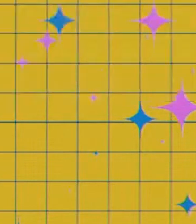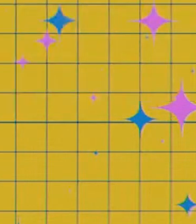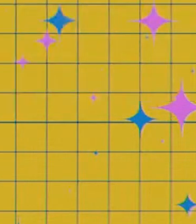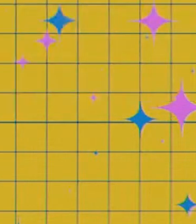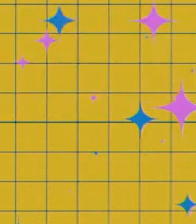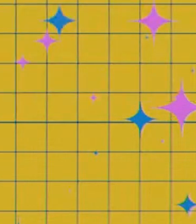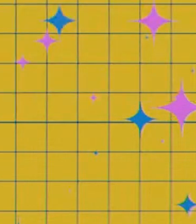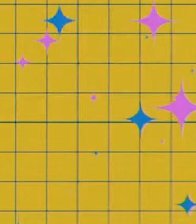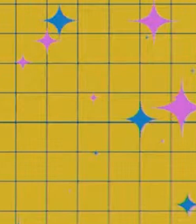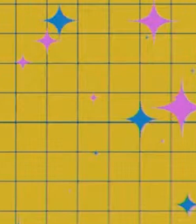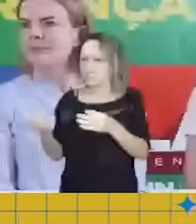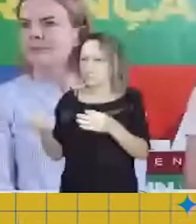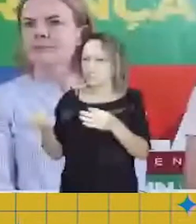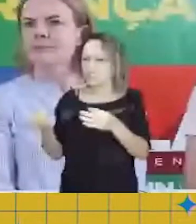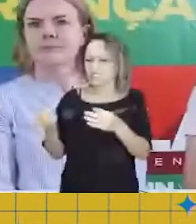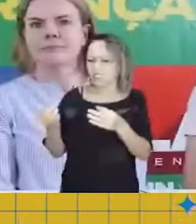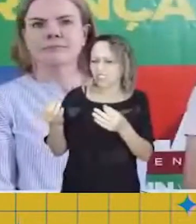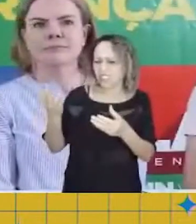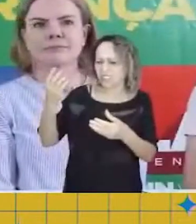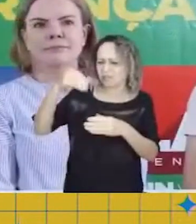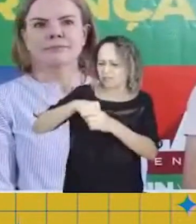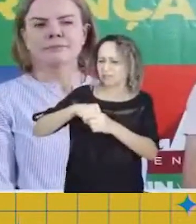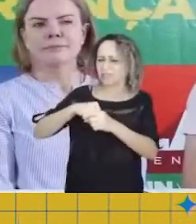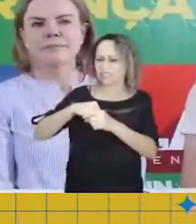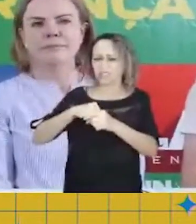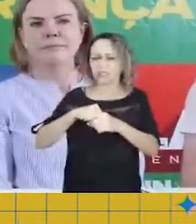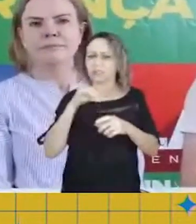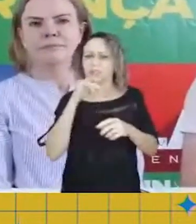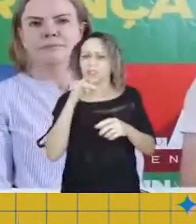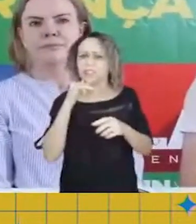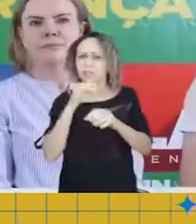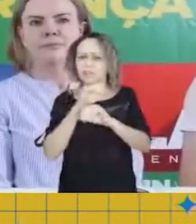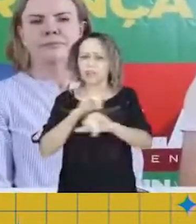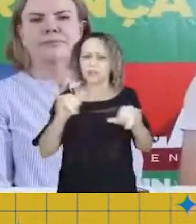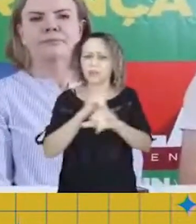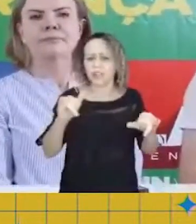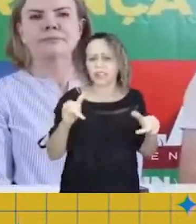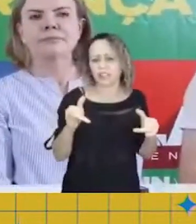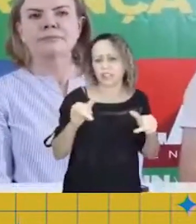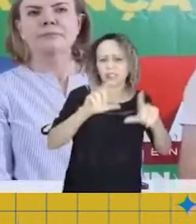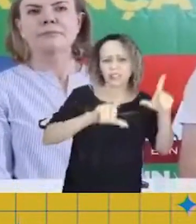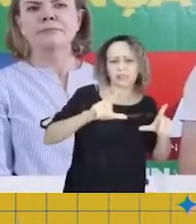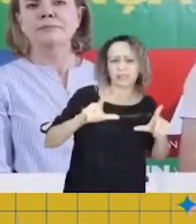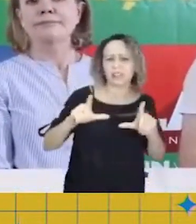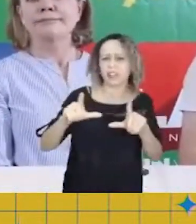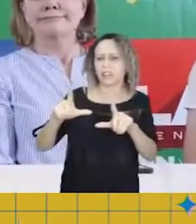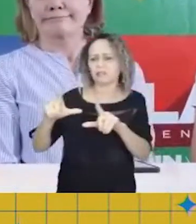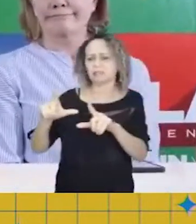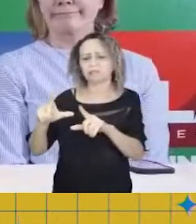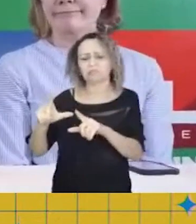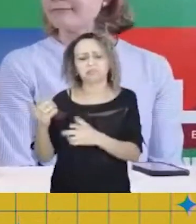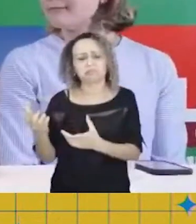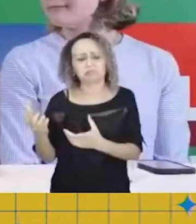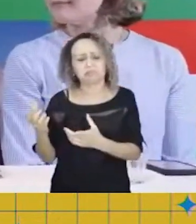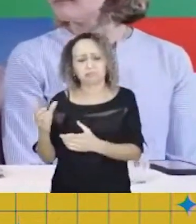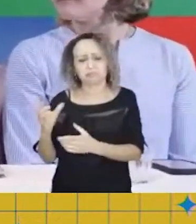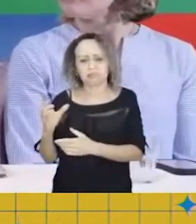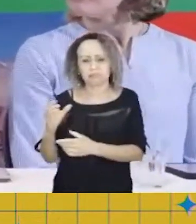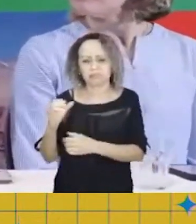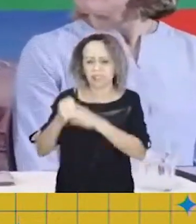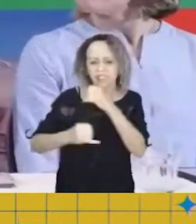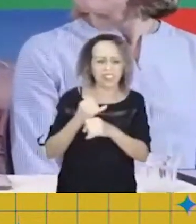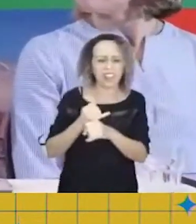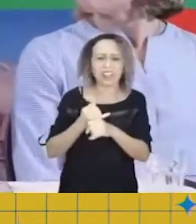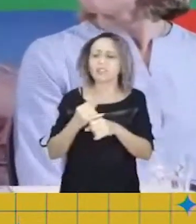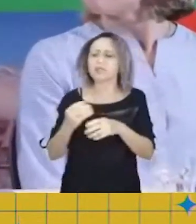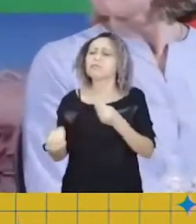bolsonaro fez desse espaço do tempo de televisão no aniversário como eu já Participei de muitas eleições Teve